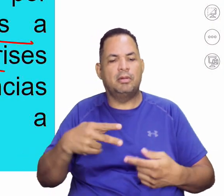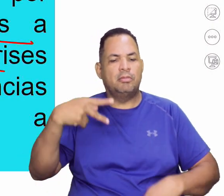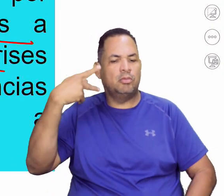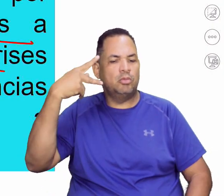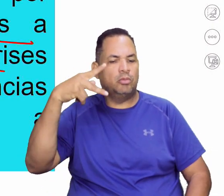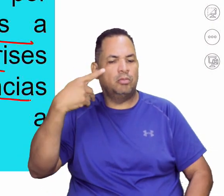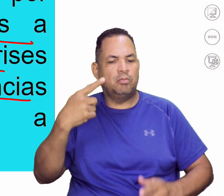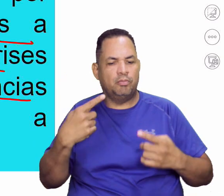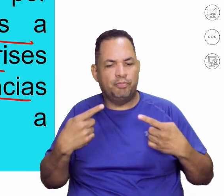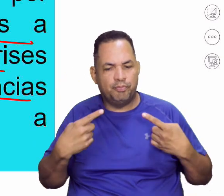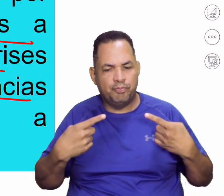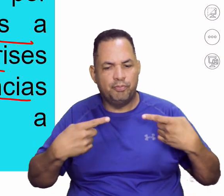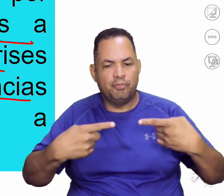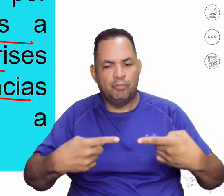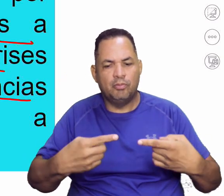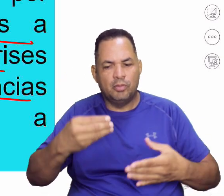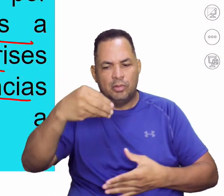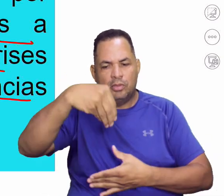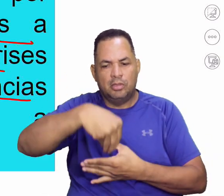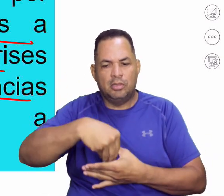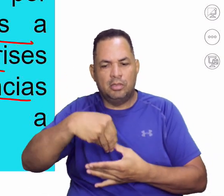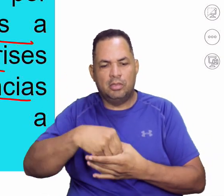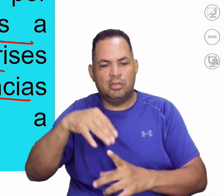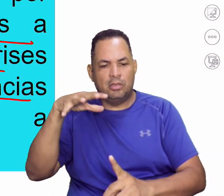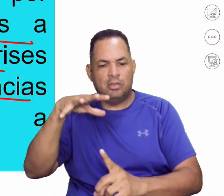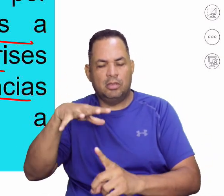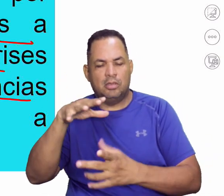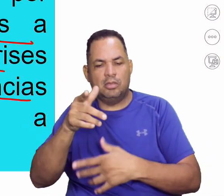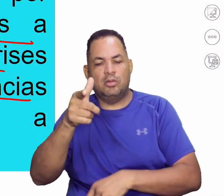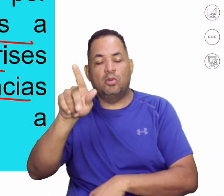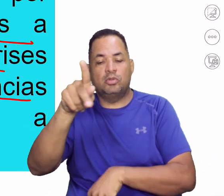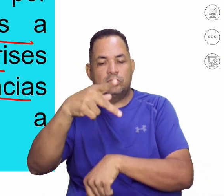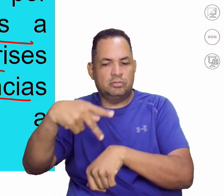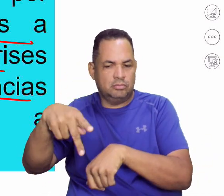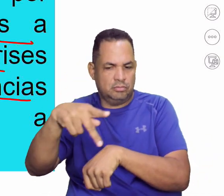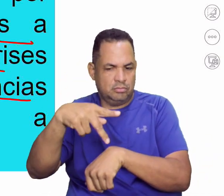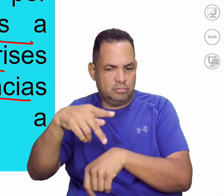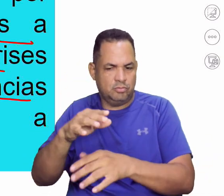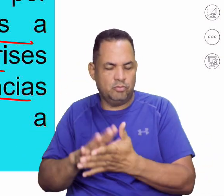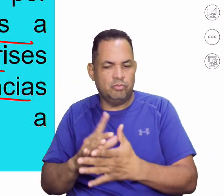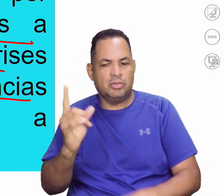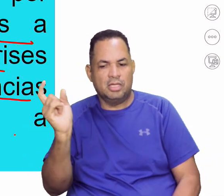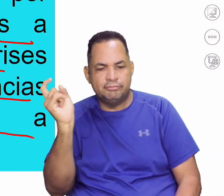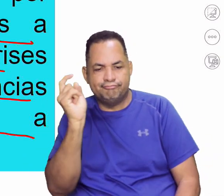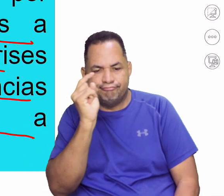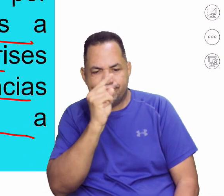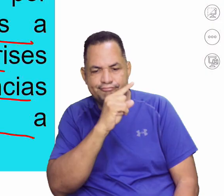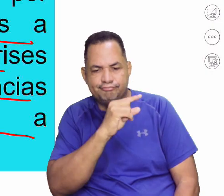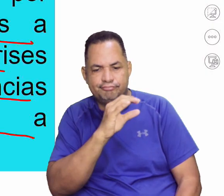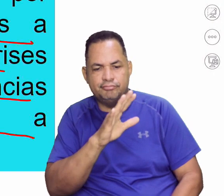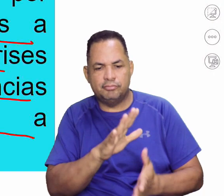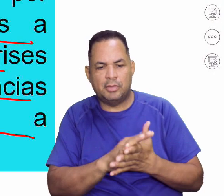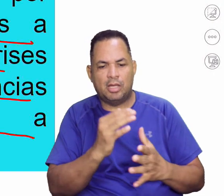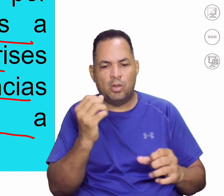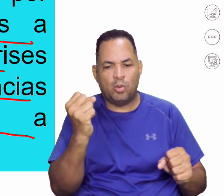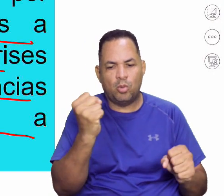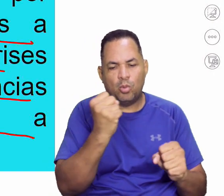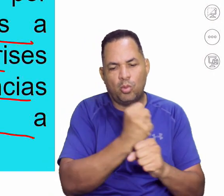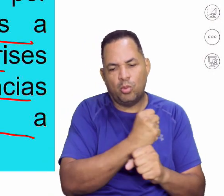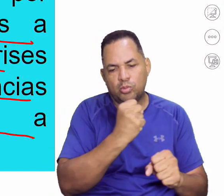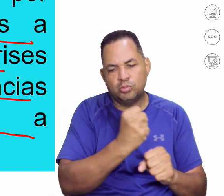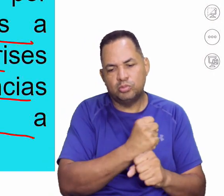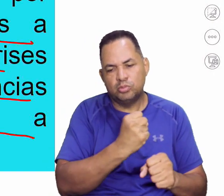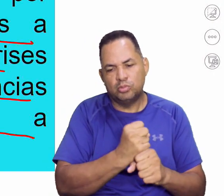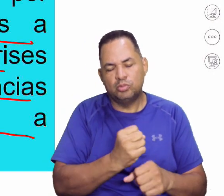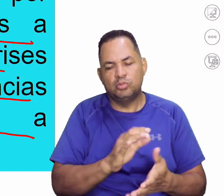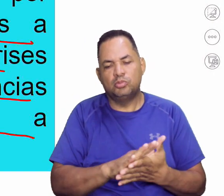políticas, disputas internas e interferências internacionais, o que dificultou a